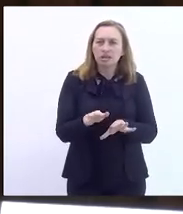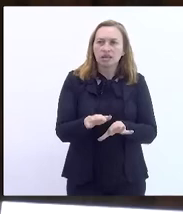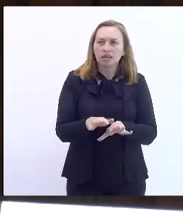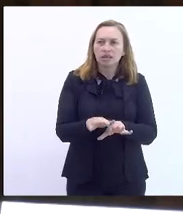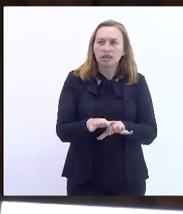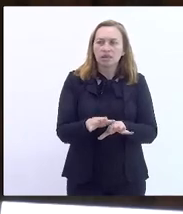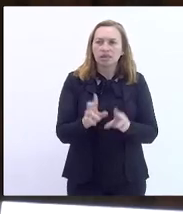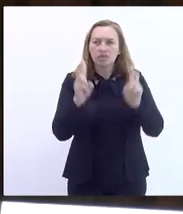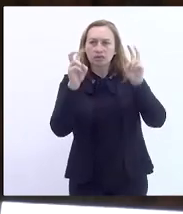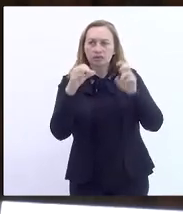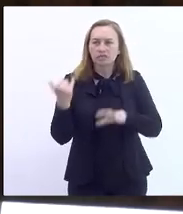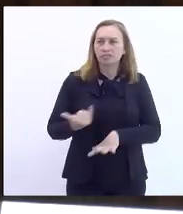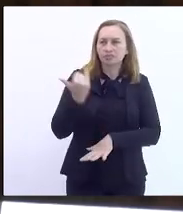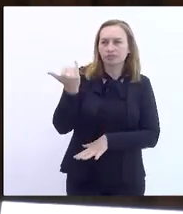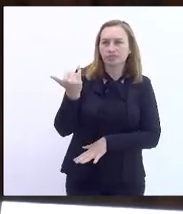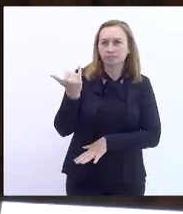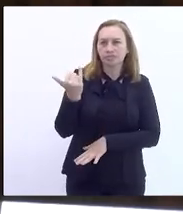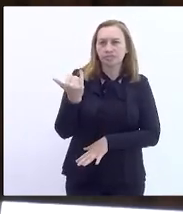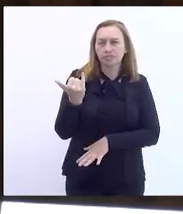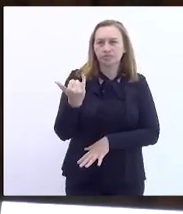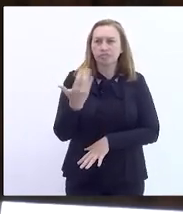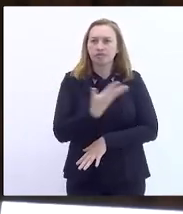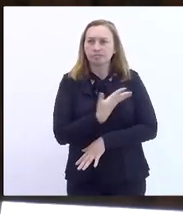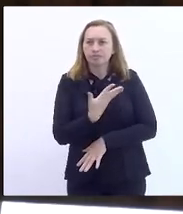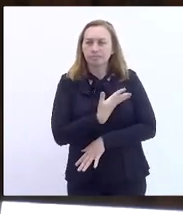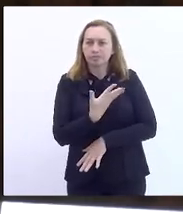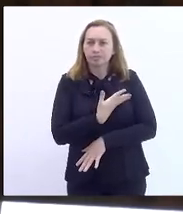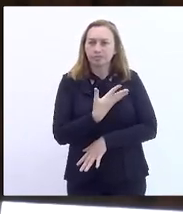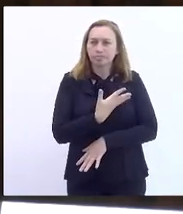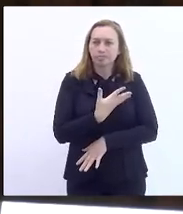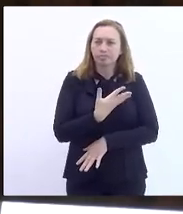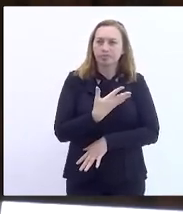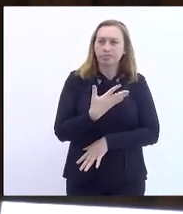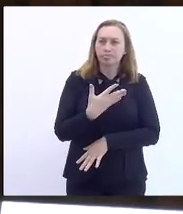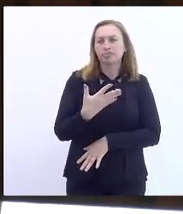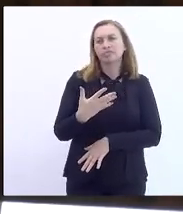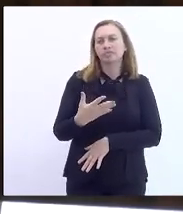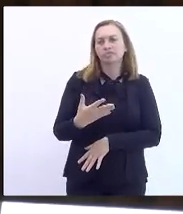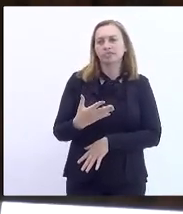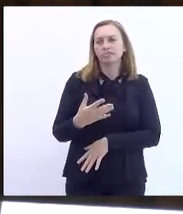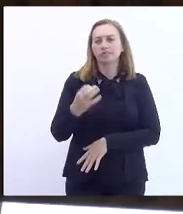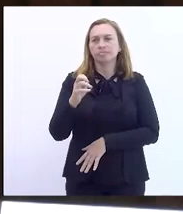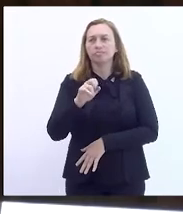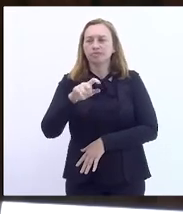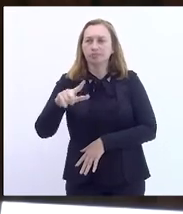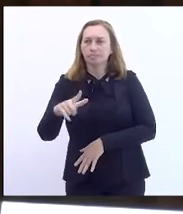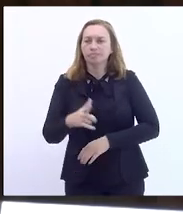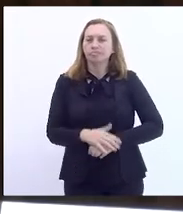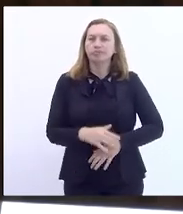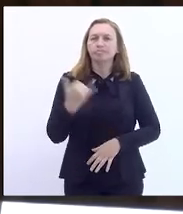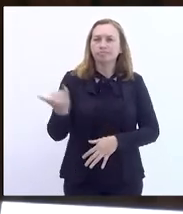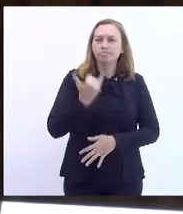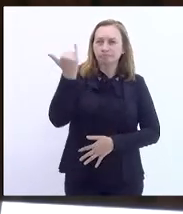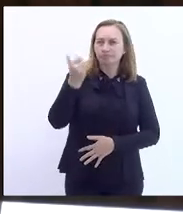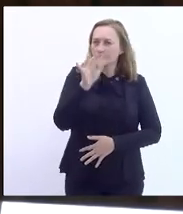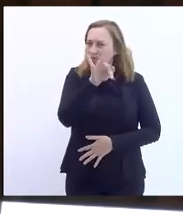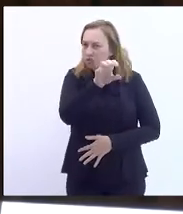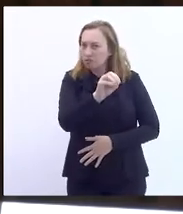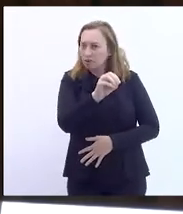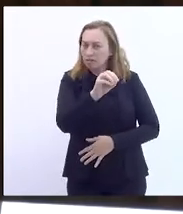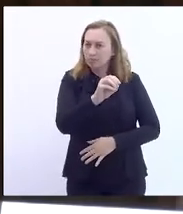Mesmo Como disse aqui o nosso querido companheiro rumba Gabriel E aí é importante Fábio Amado